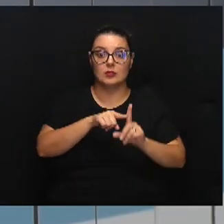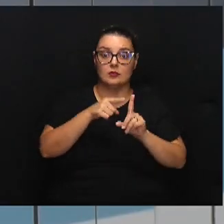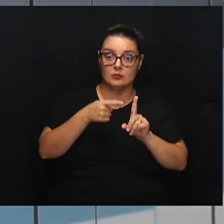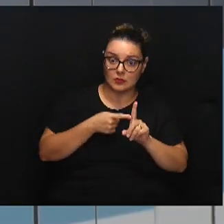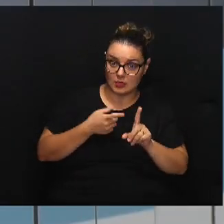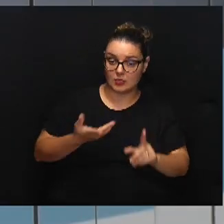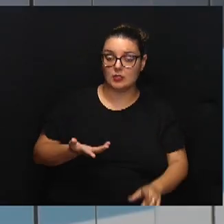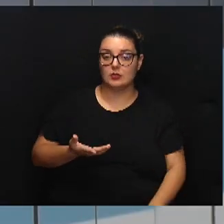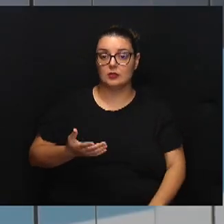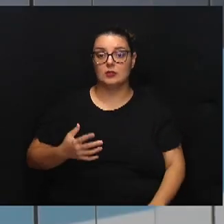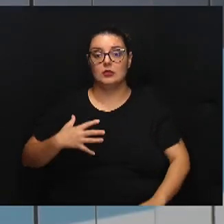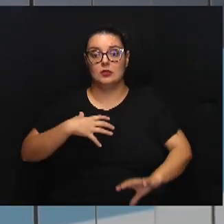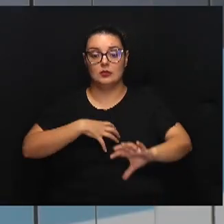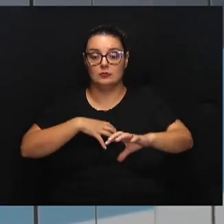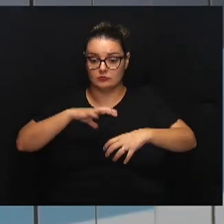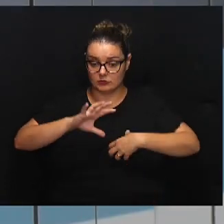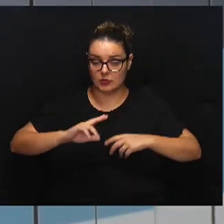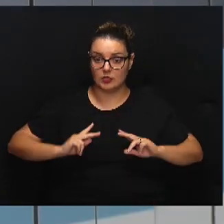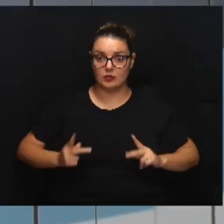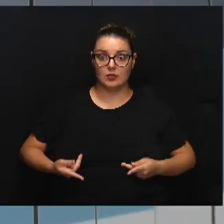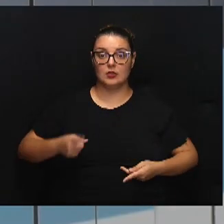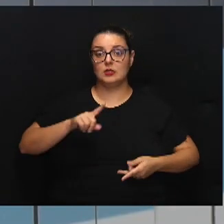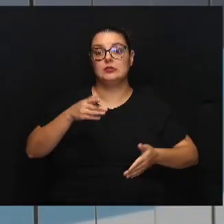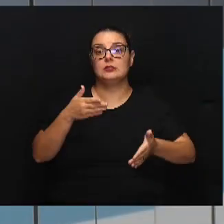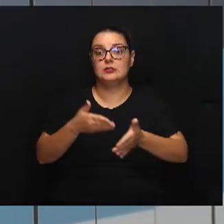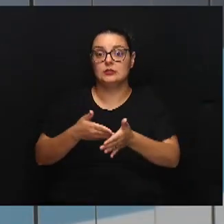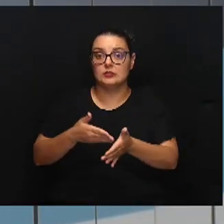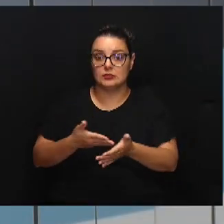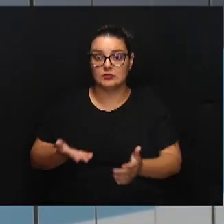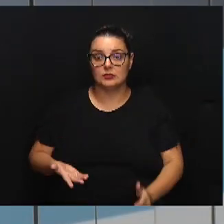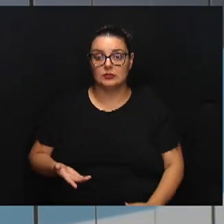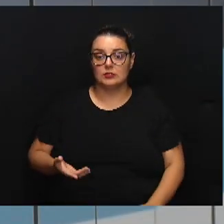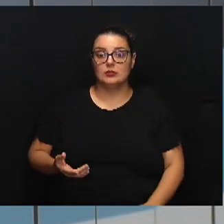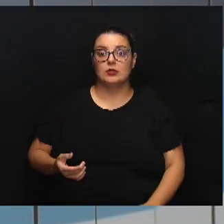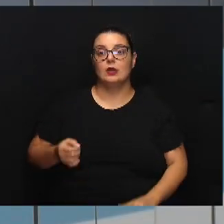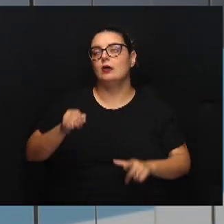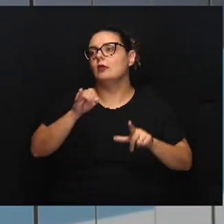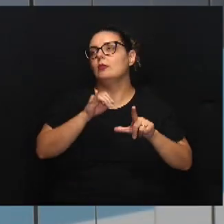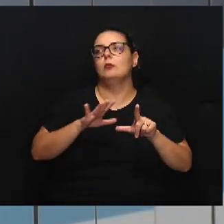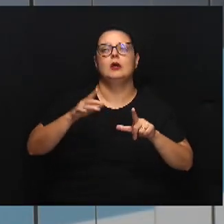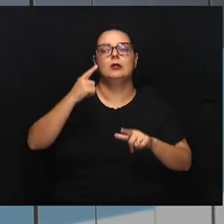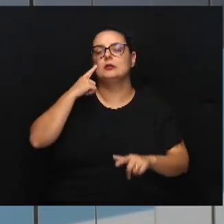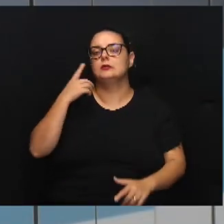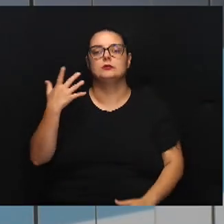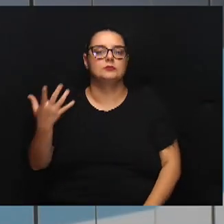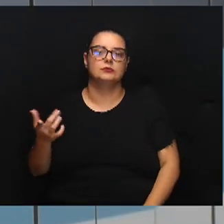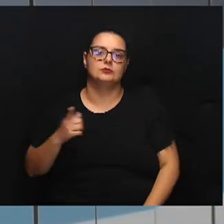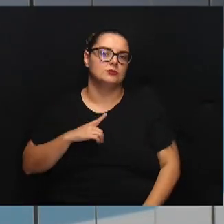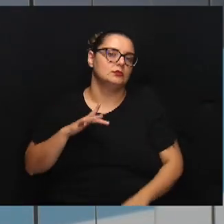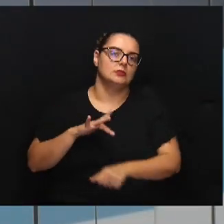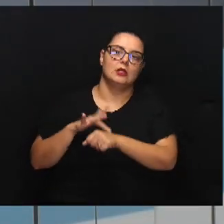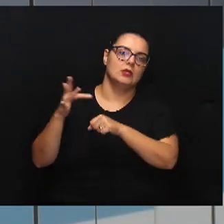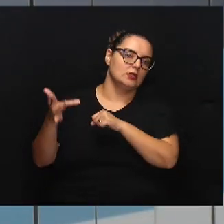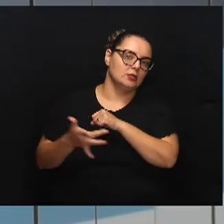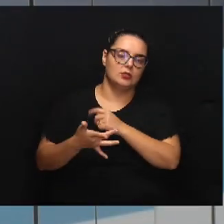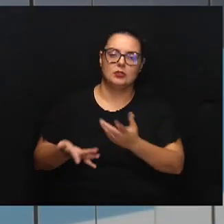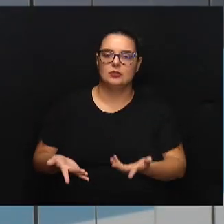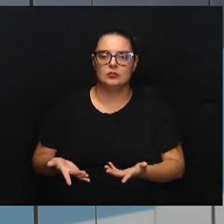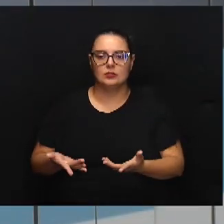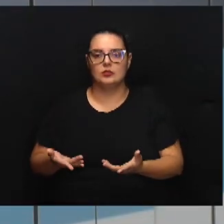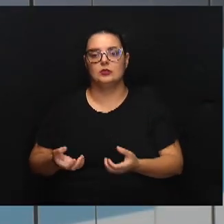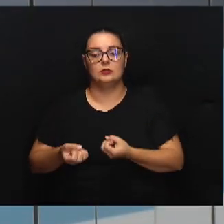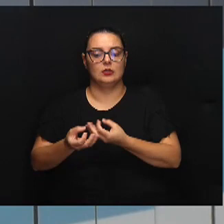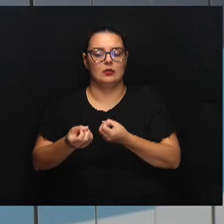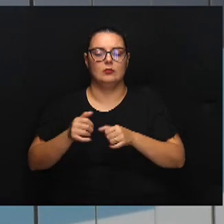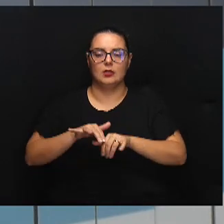da humanização ela não seja restrita a uma determinada imagem que se tem nas redes sociais, na disseminação das